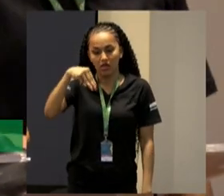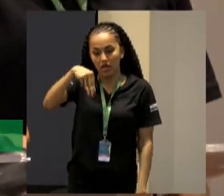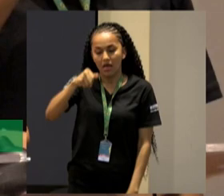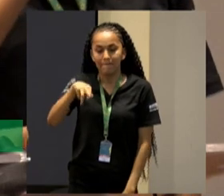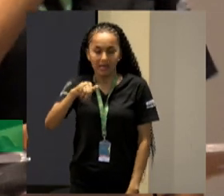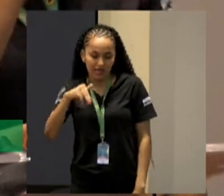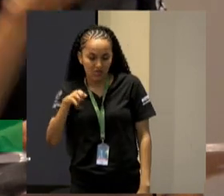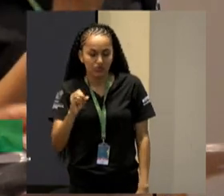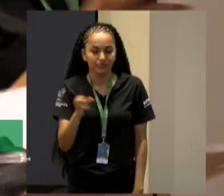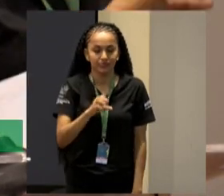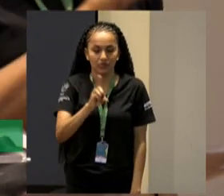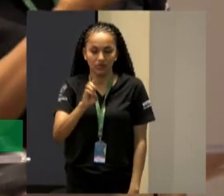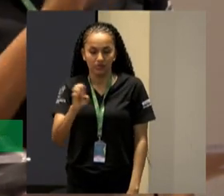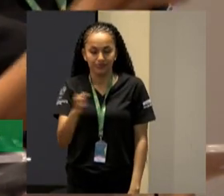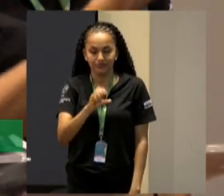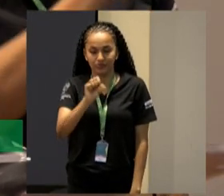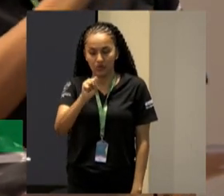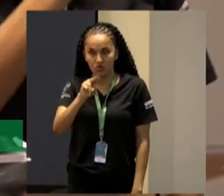de Souza.